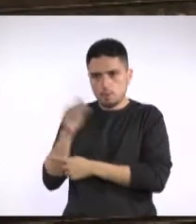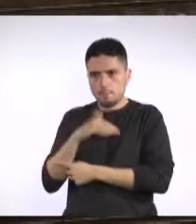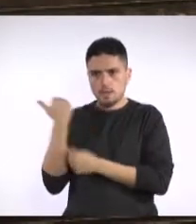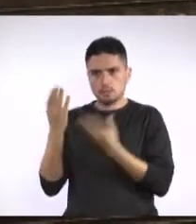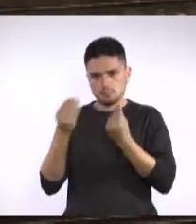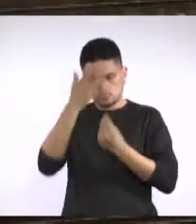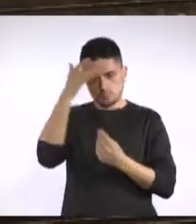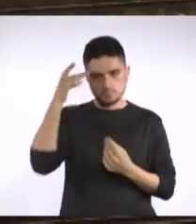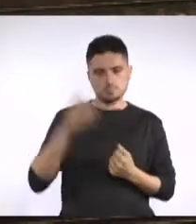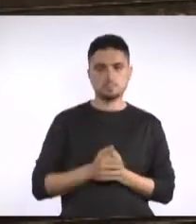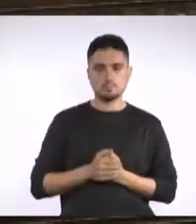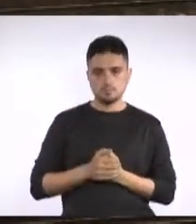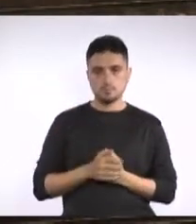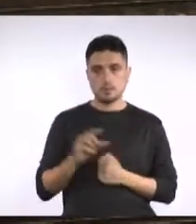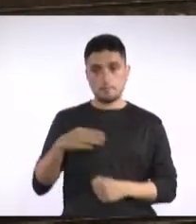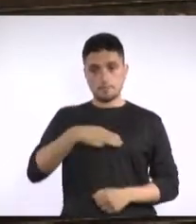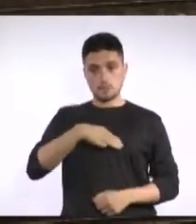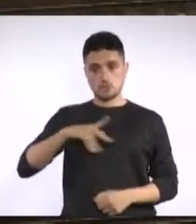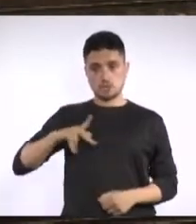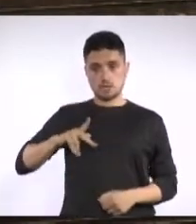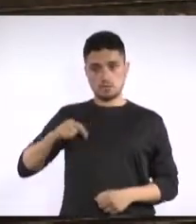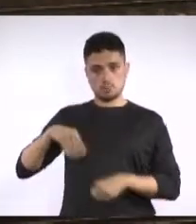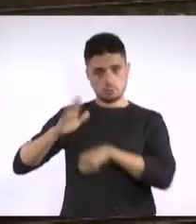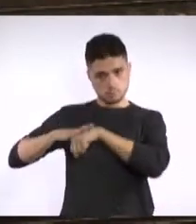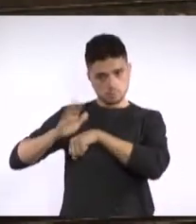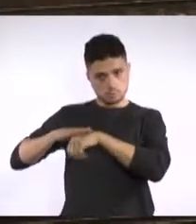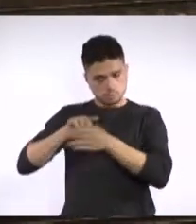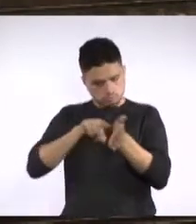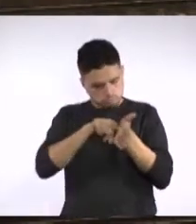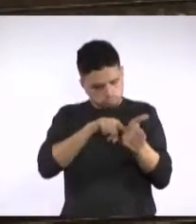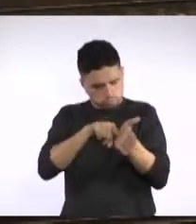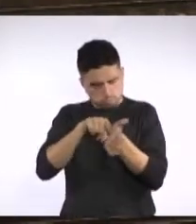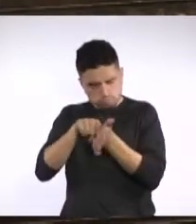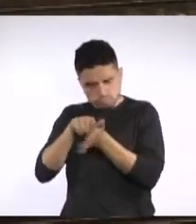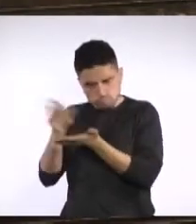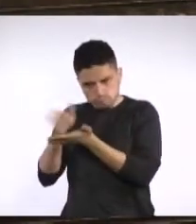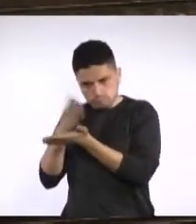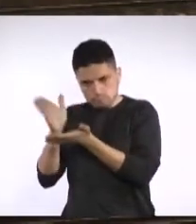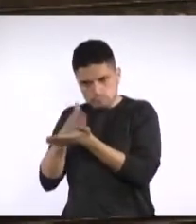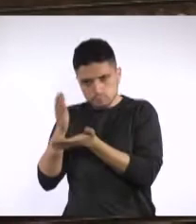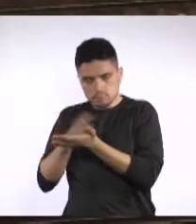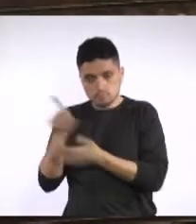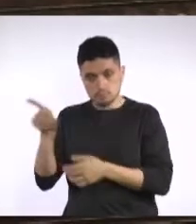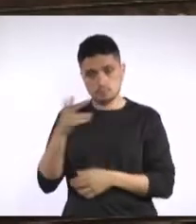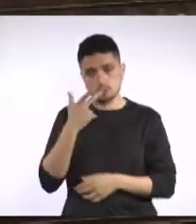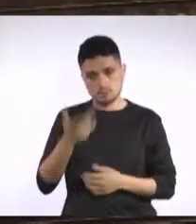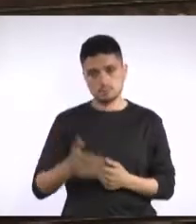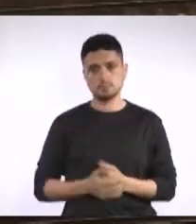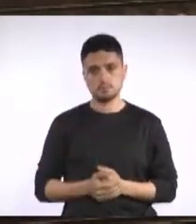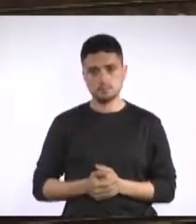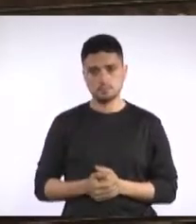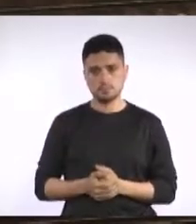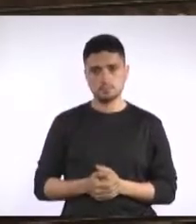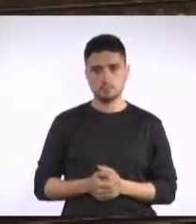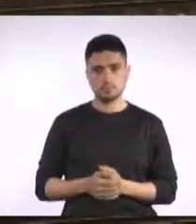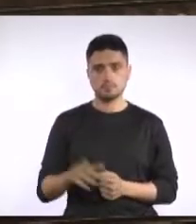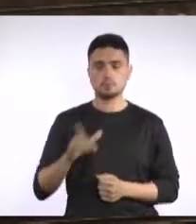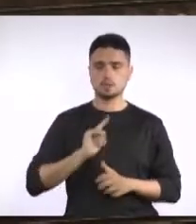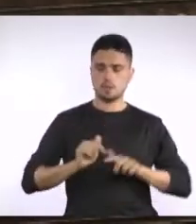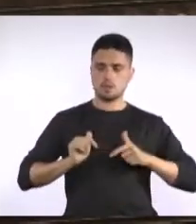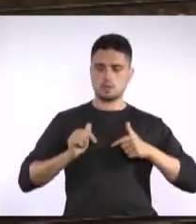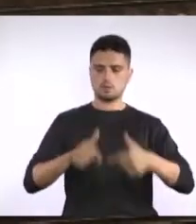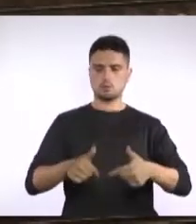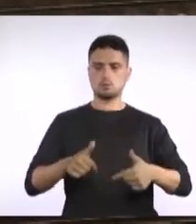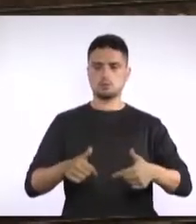quem diz isso é o Ministério Público. O Ministério Público tem necessariamente a atuação